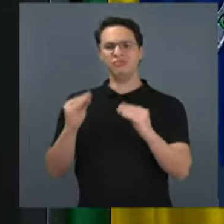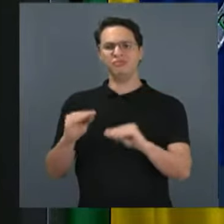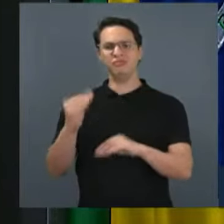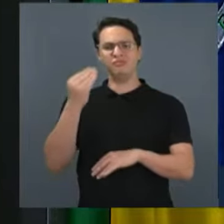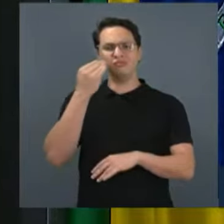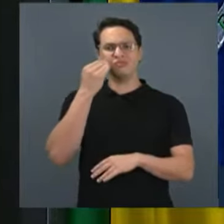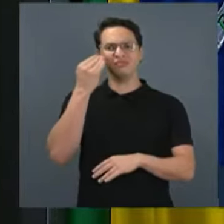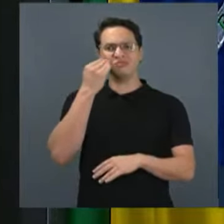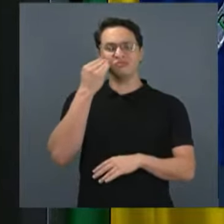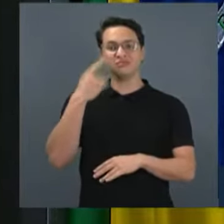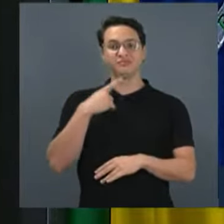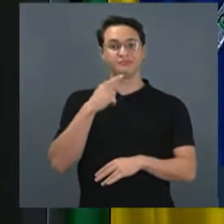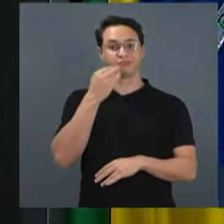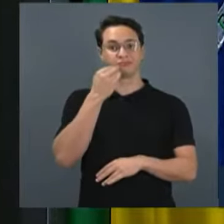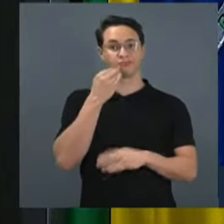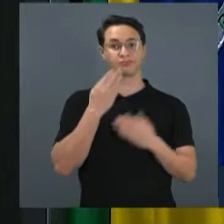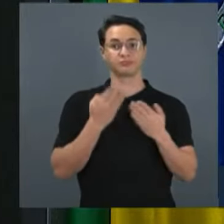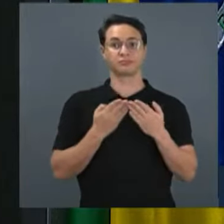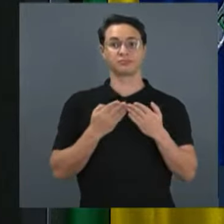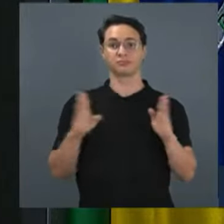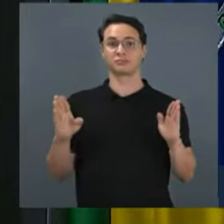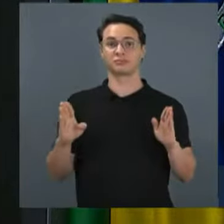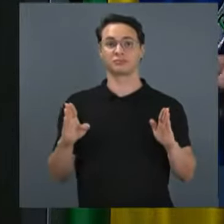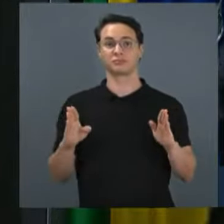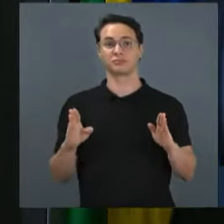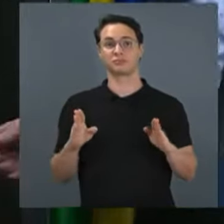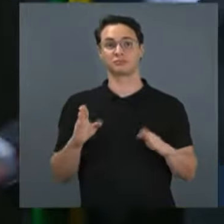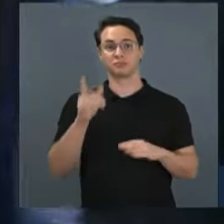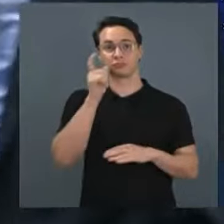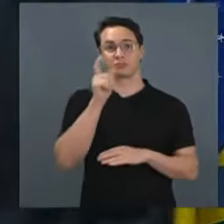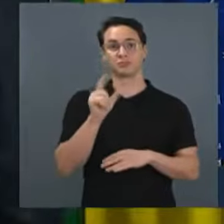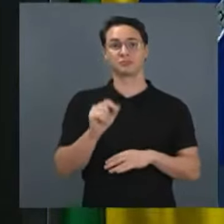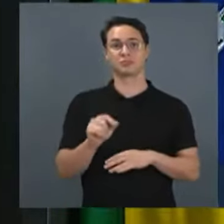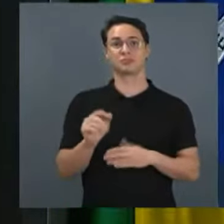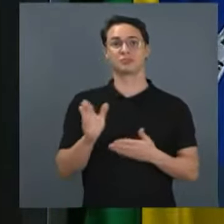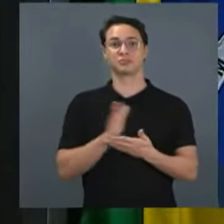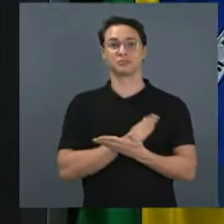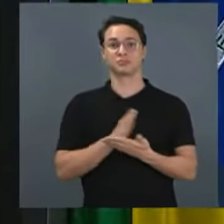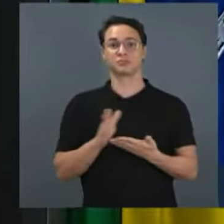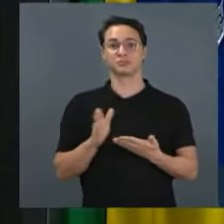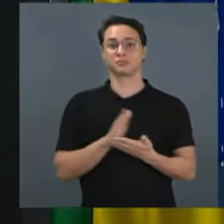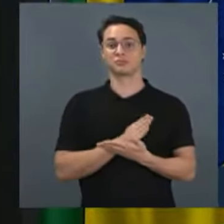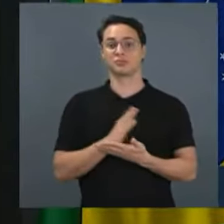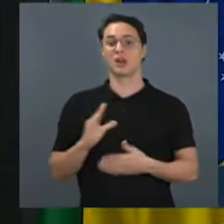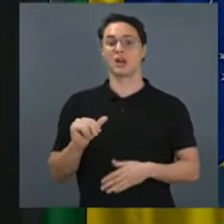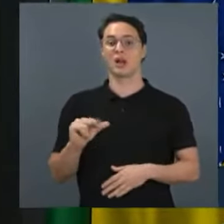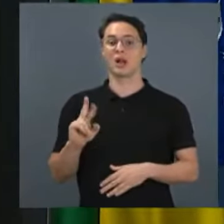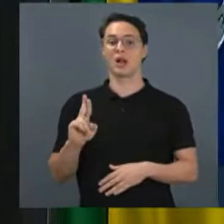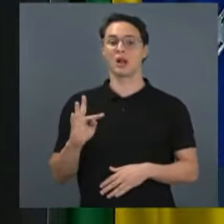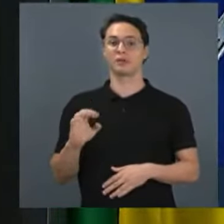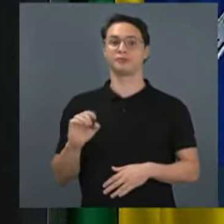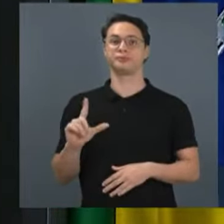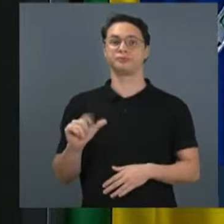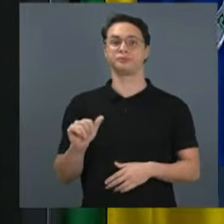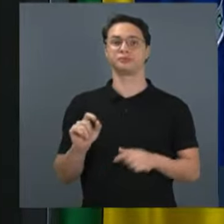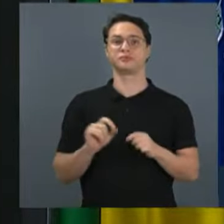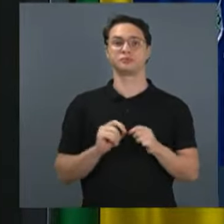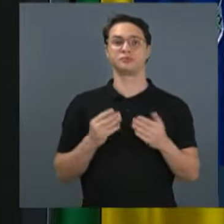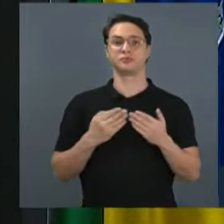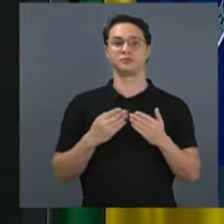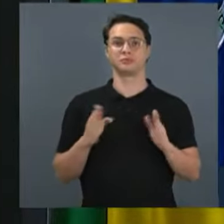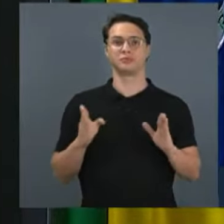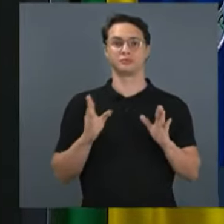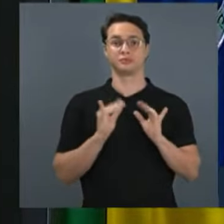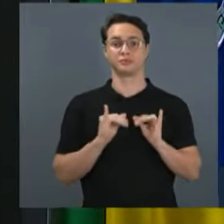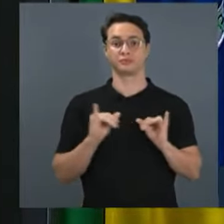tentar abrir. Olha a ambição do que faz alguns cartolas. Fizeram para abrir a